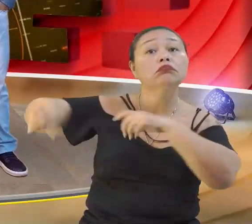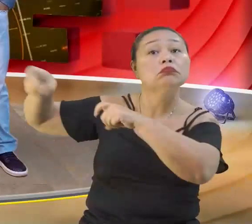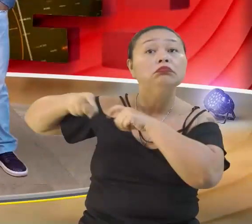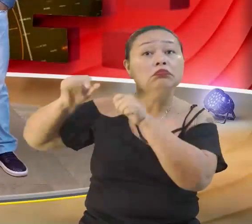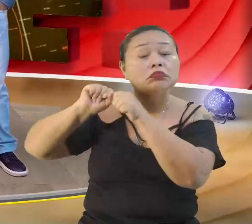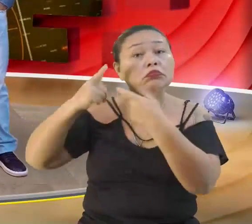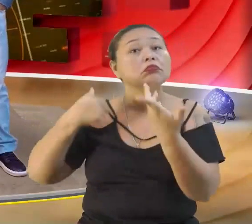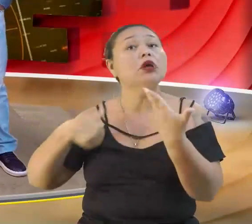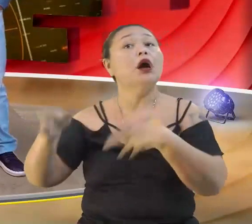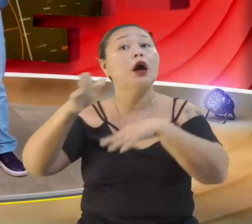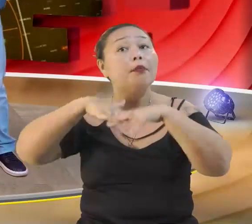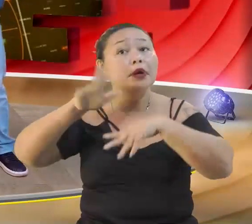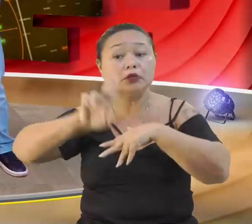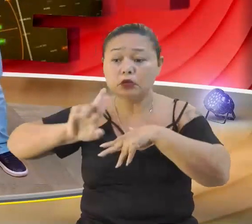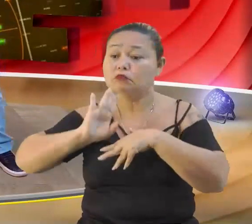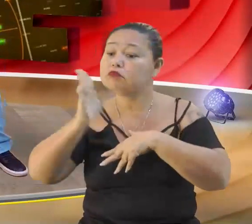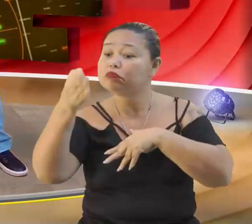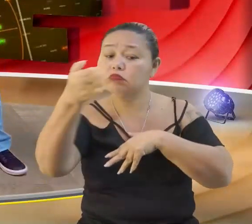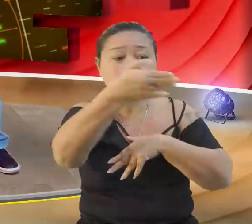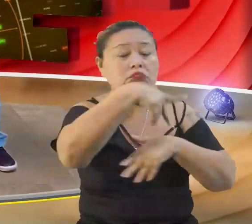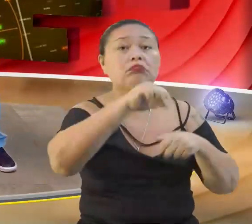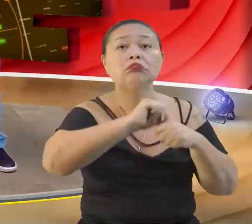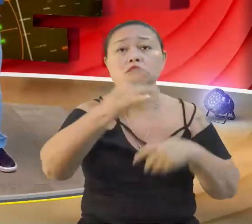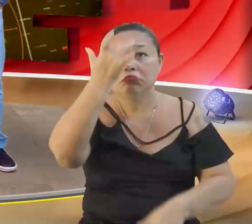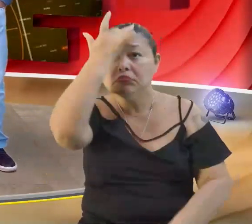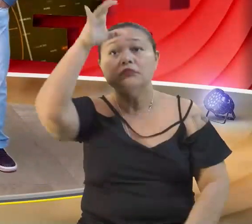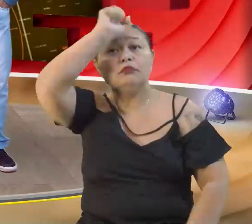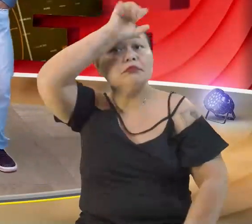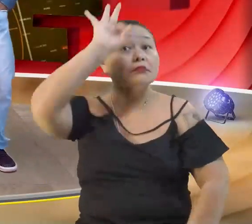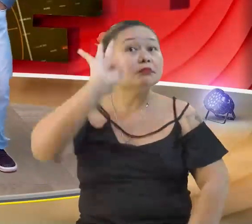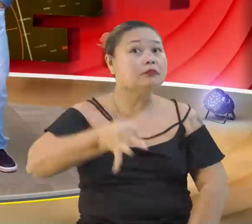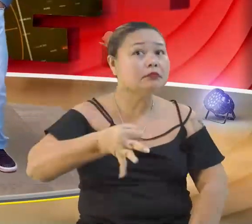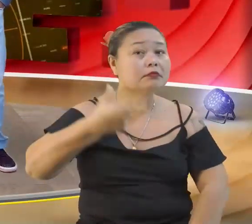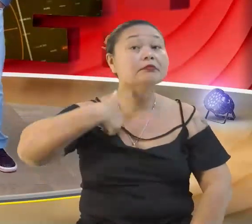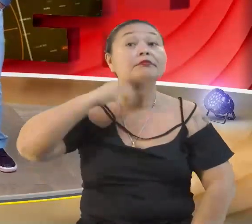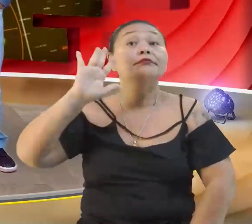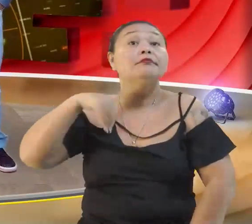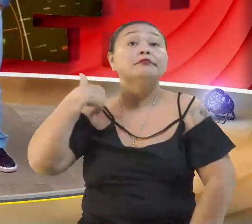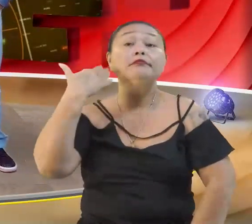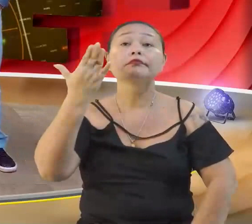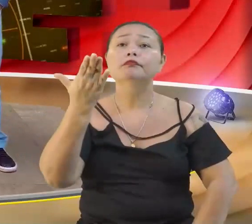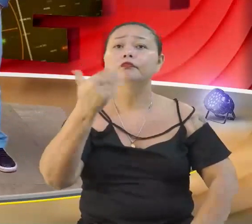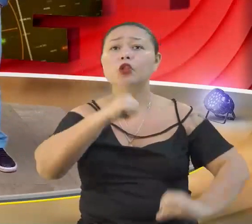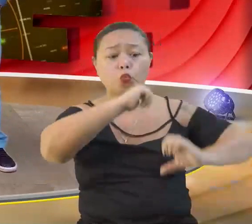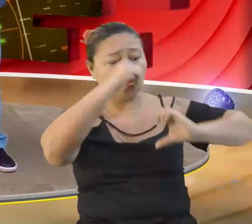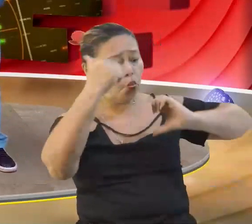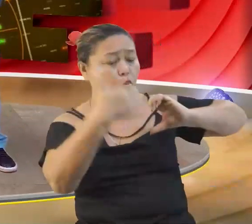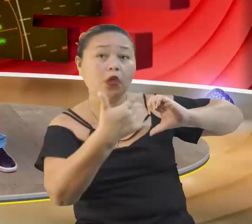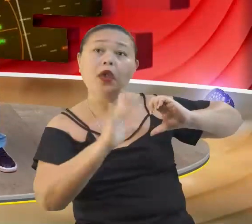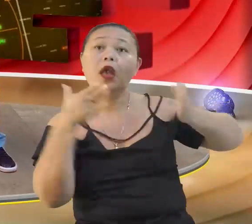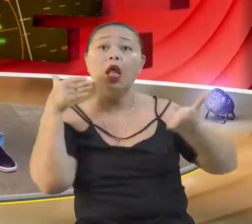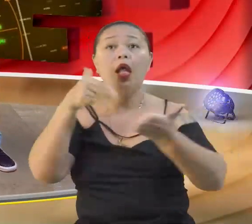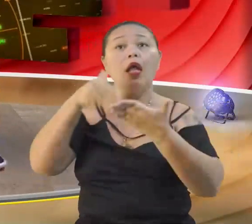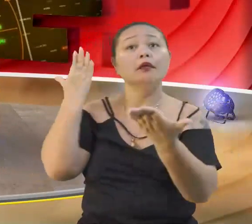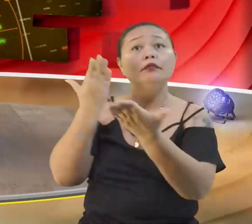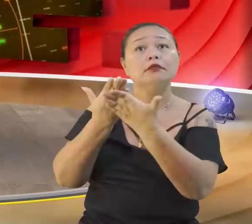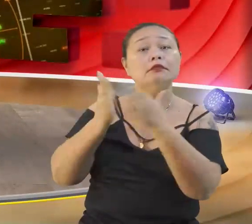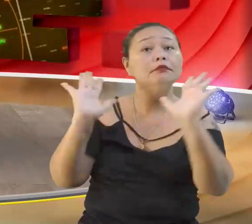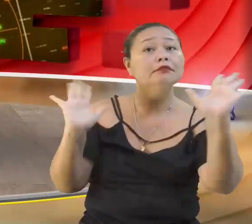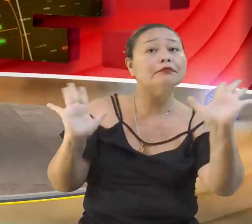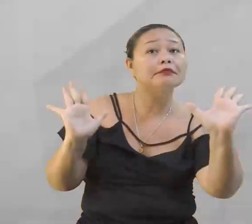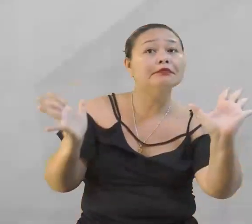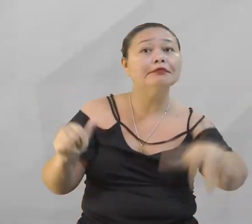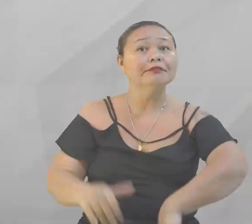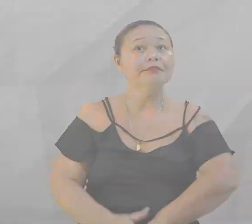vocês, que com certeza fica bem mais fácil de aprender, certo? Certo. Então, aquele beijo no coração, até a próxima aula, tchau, tchau!